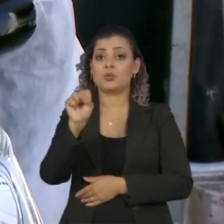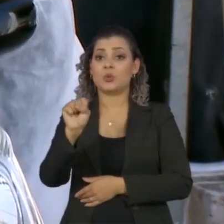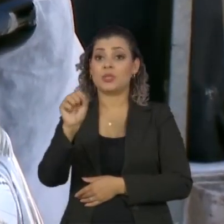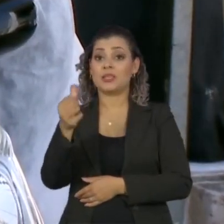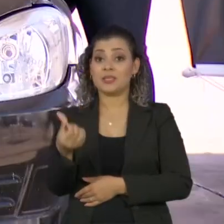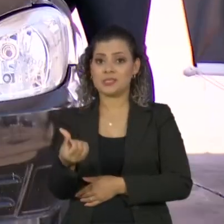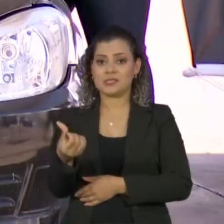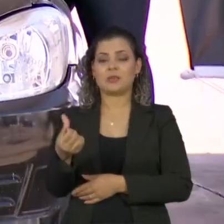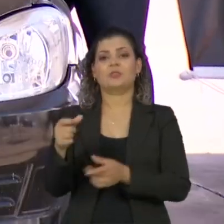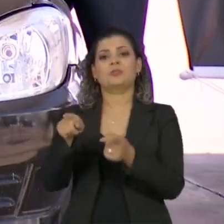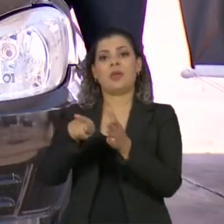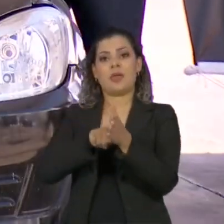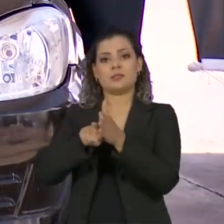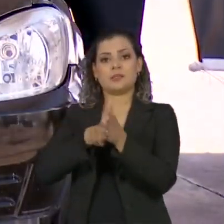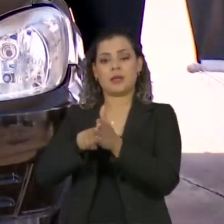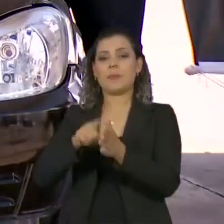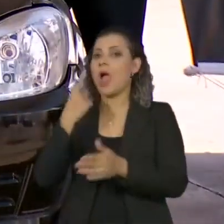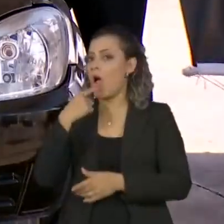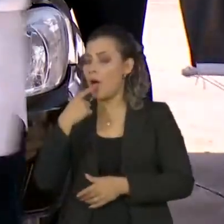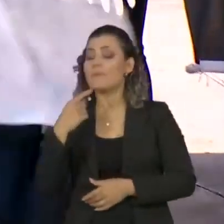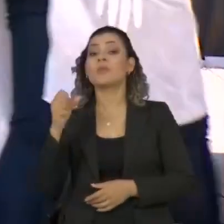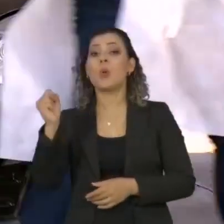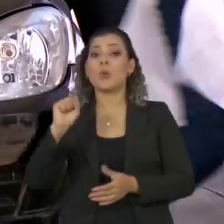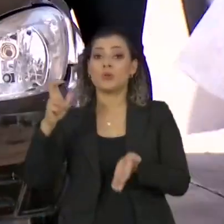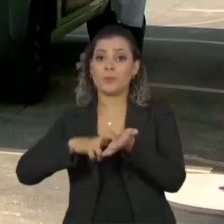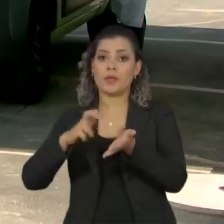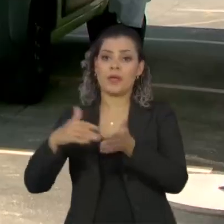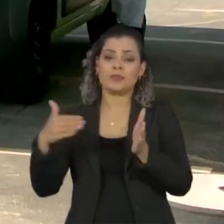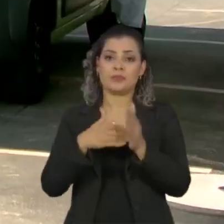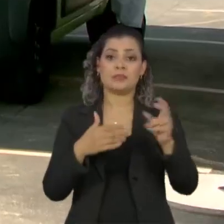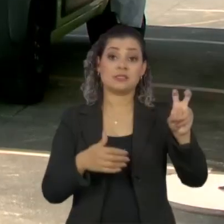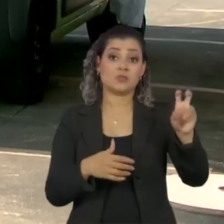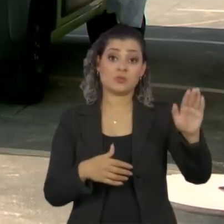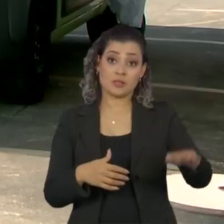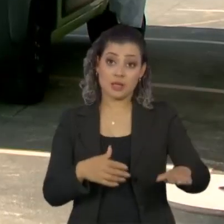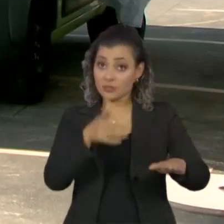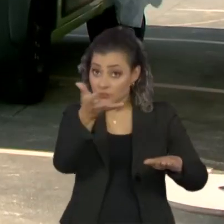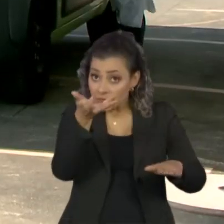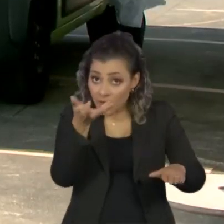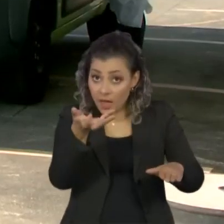586 testes das 8 da manhã até as 5 da tarde. Quem quiser